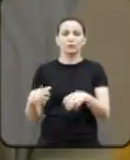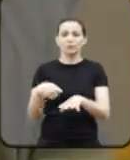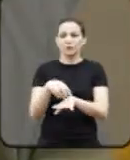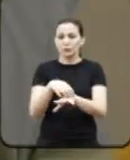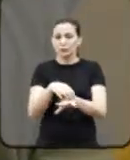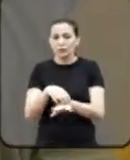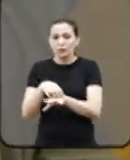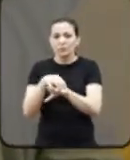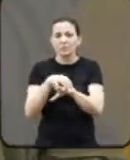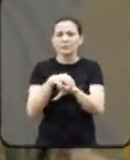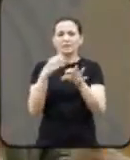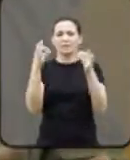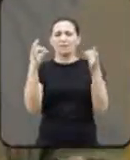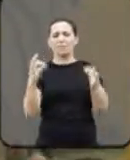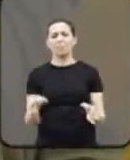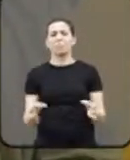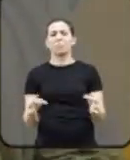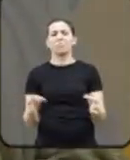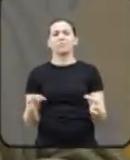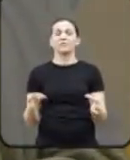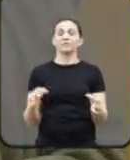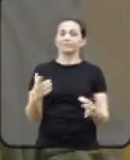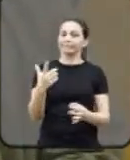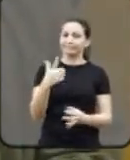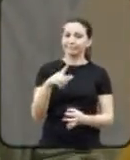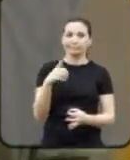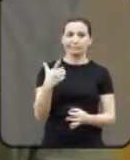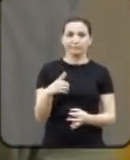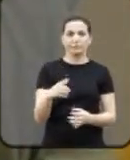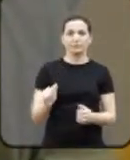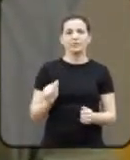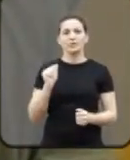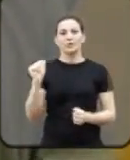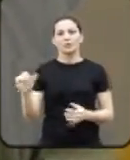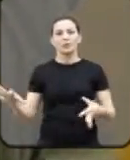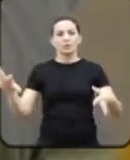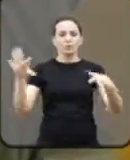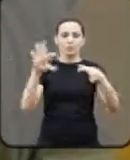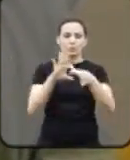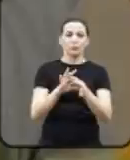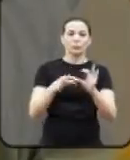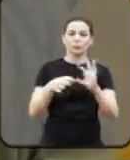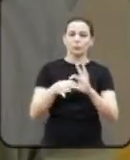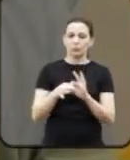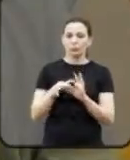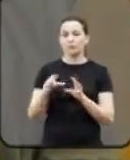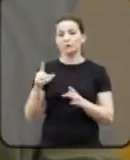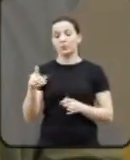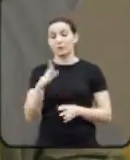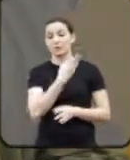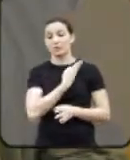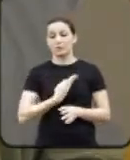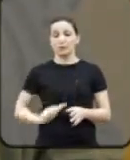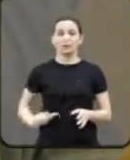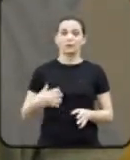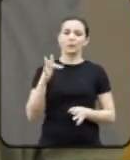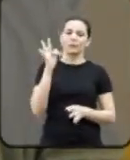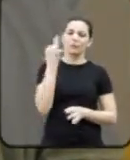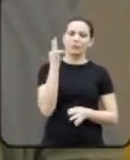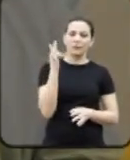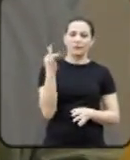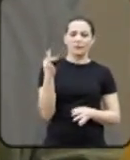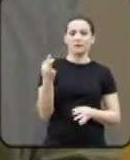cidade que você fala, esse transporte está ideal, está ótimo, né? Não tem. Não tem. Então Araraquara faz parte de um